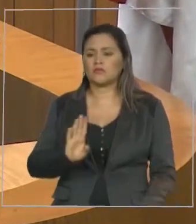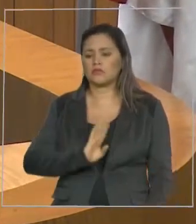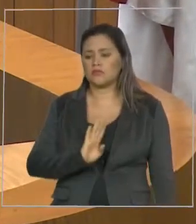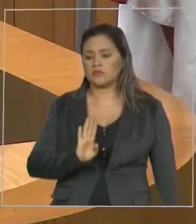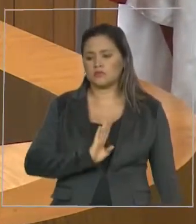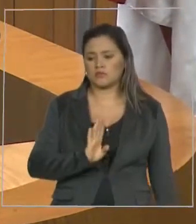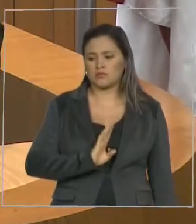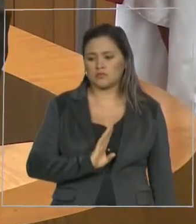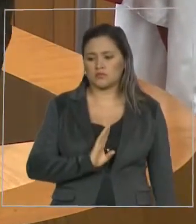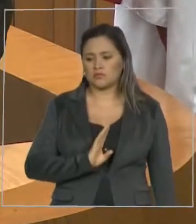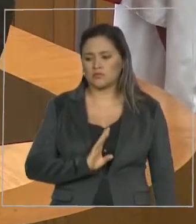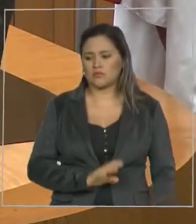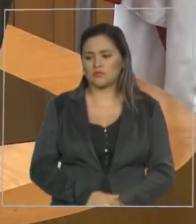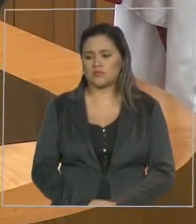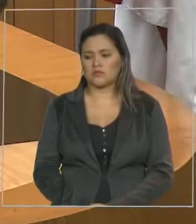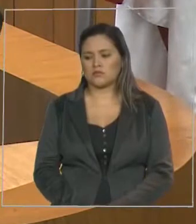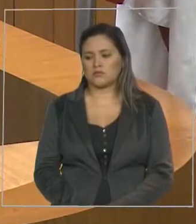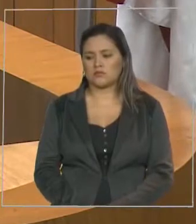acredito que